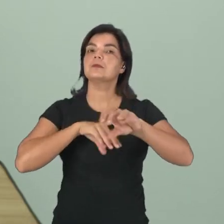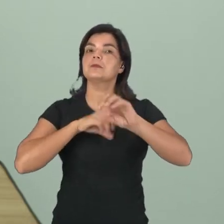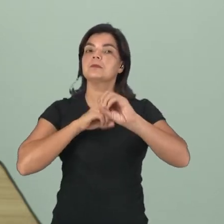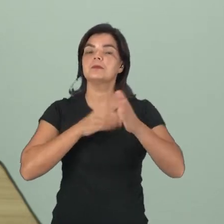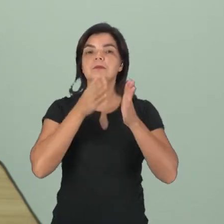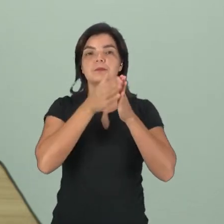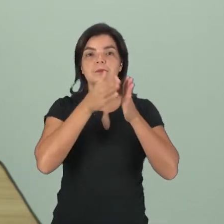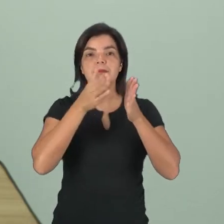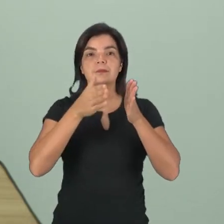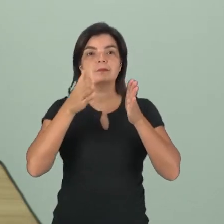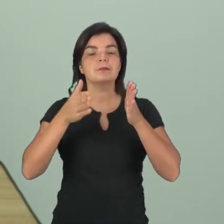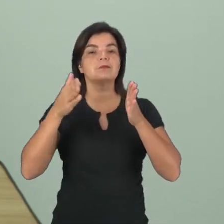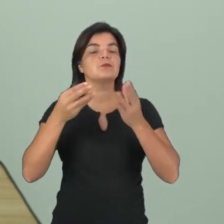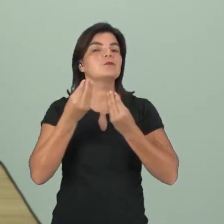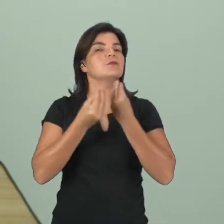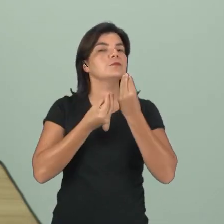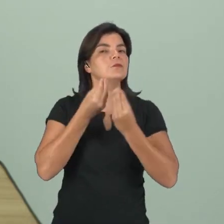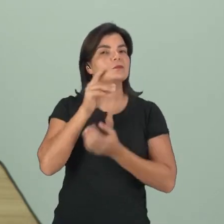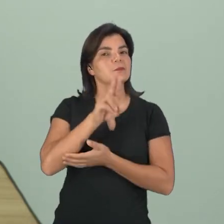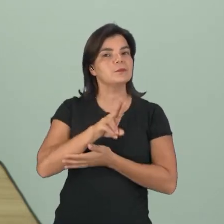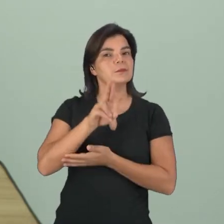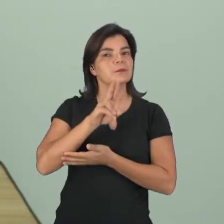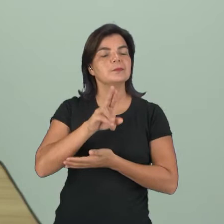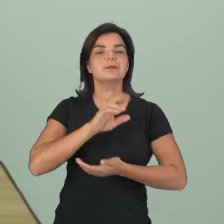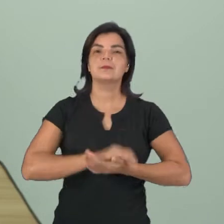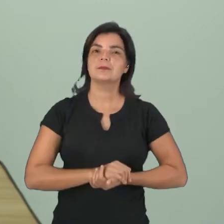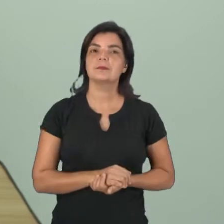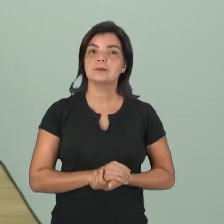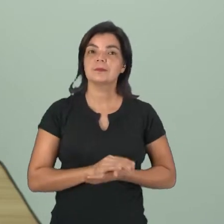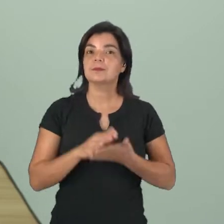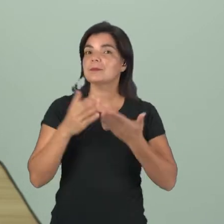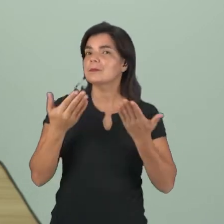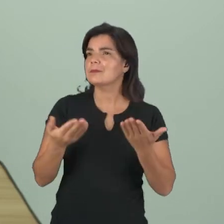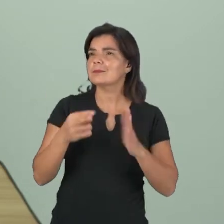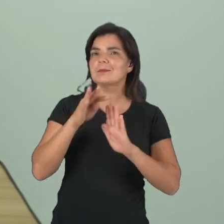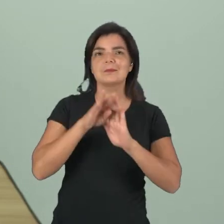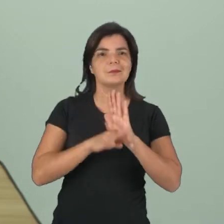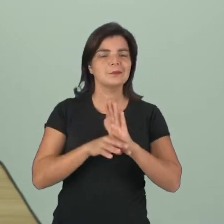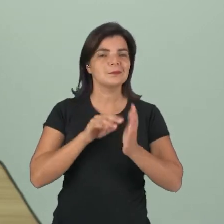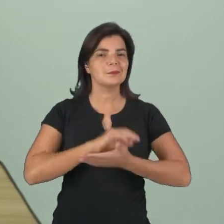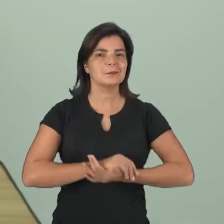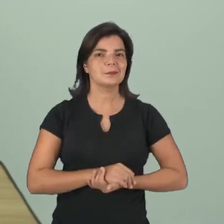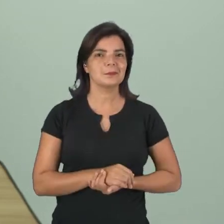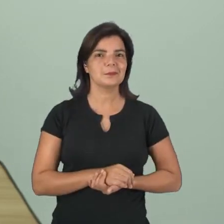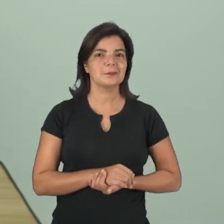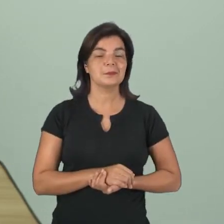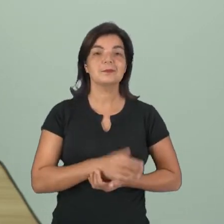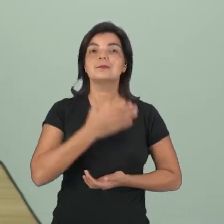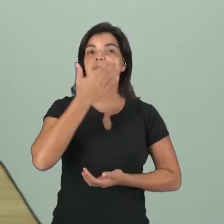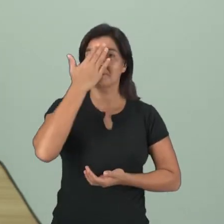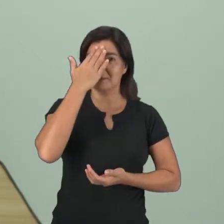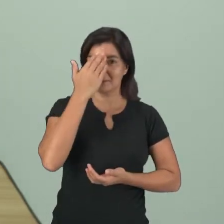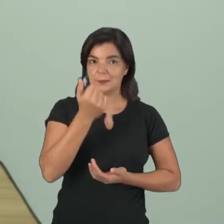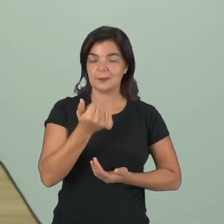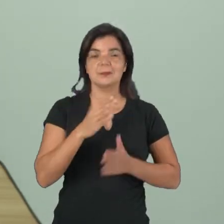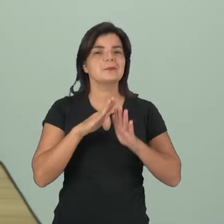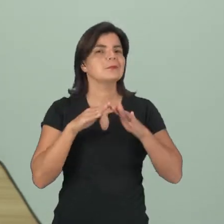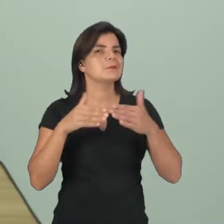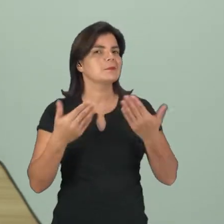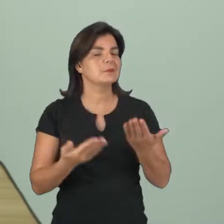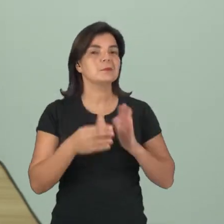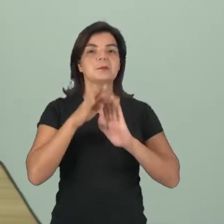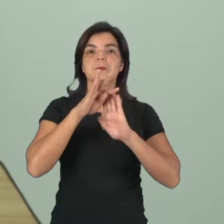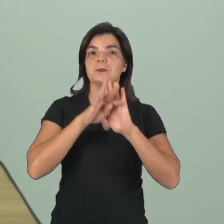o passo a passo de como usá-lo. Qual é o texto? Alguém já sabe? Qual